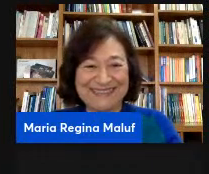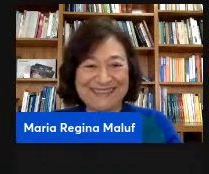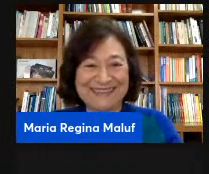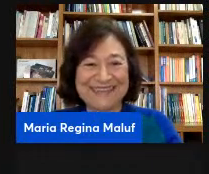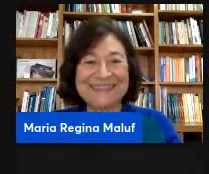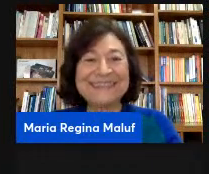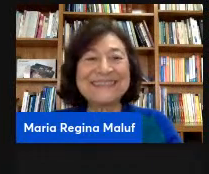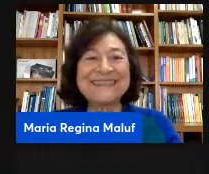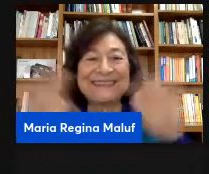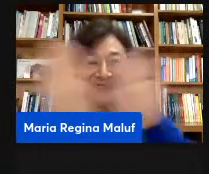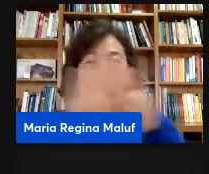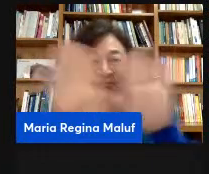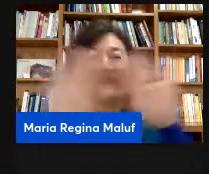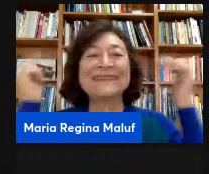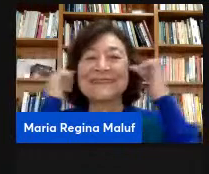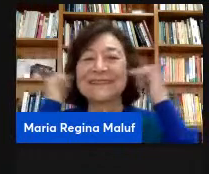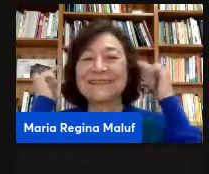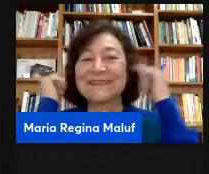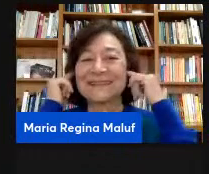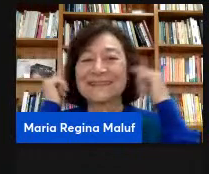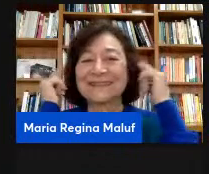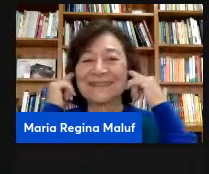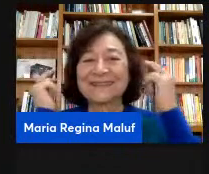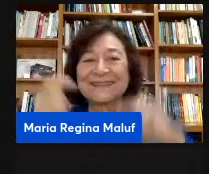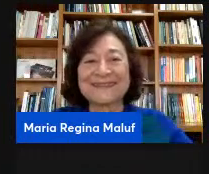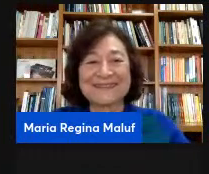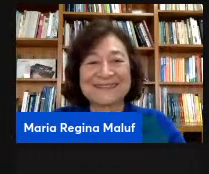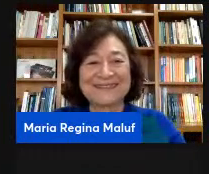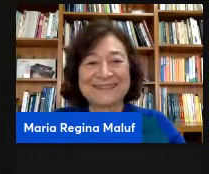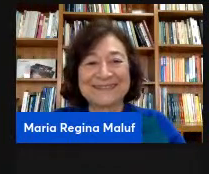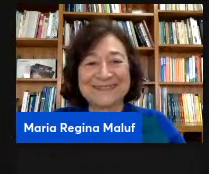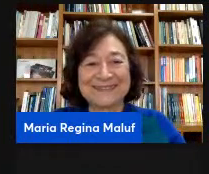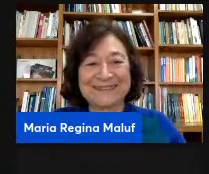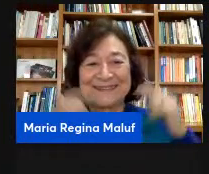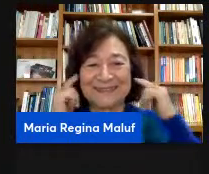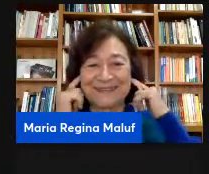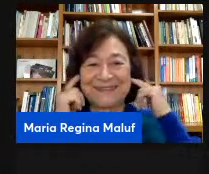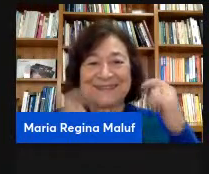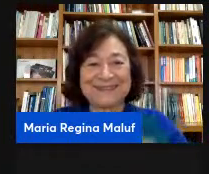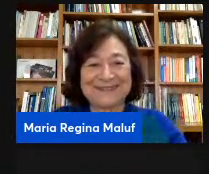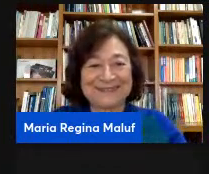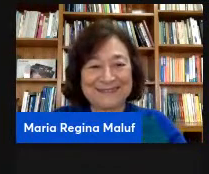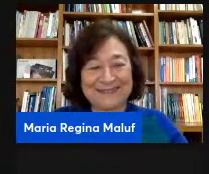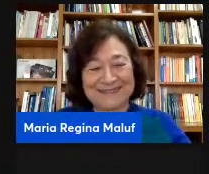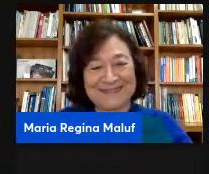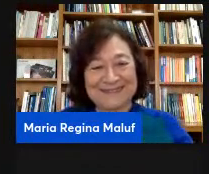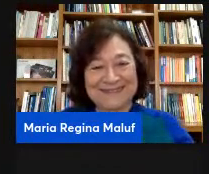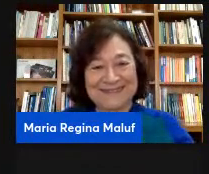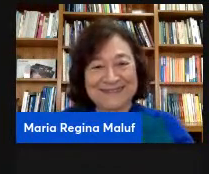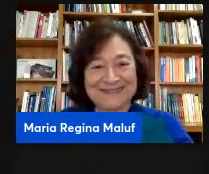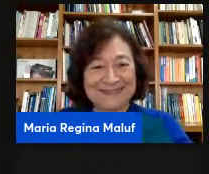Angela, Angela, não estamos ouvindo, está sem som.